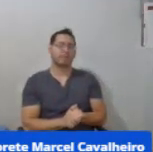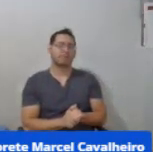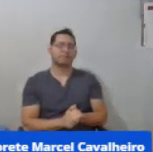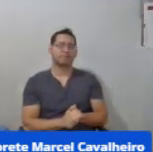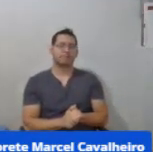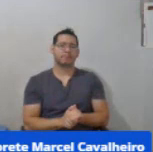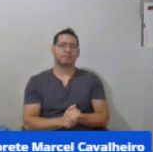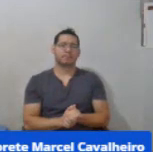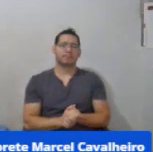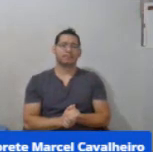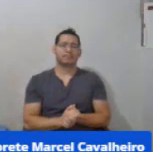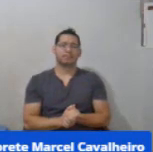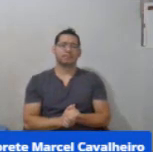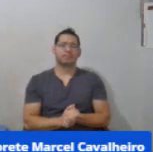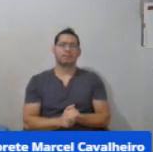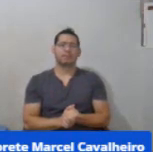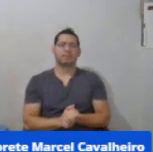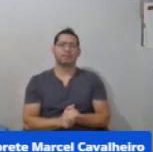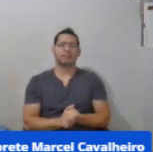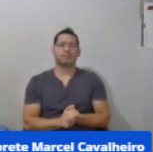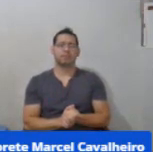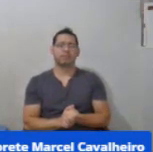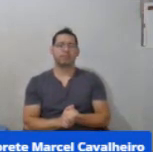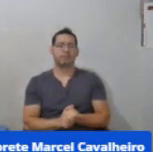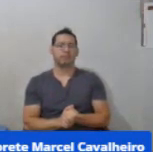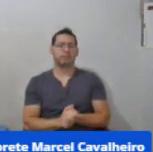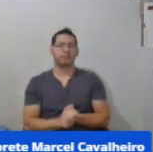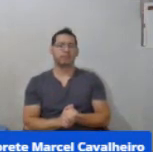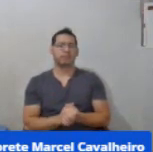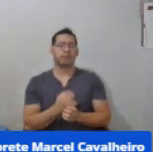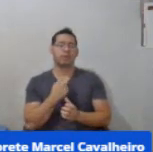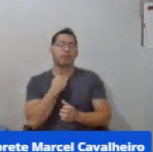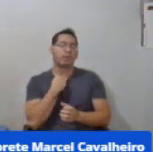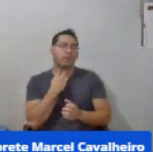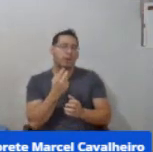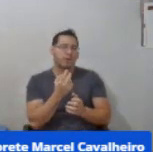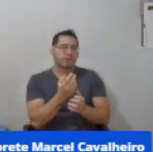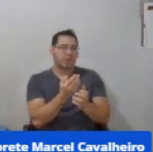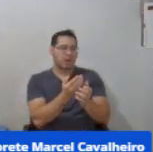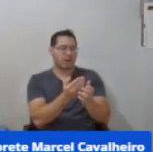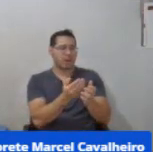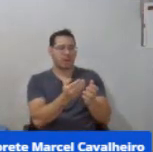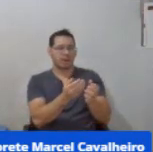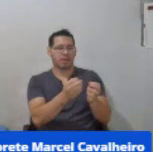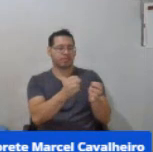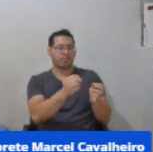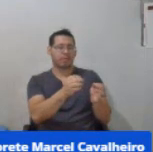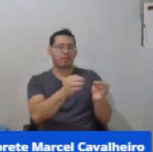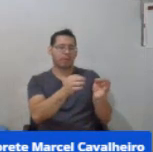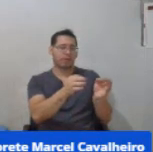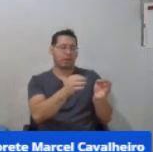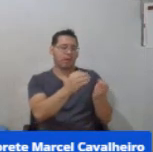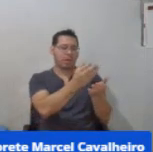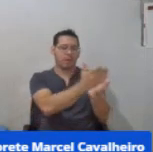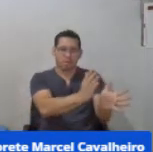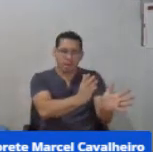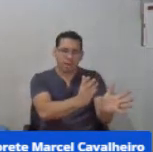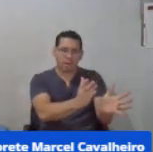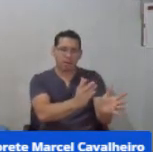dizemos que só não pode secar, para que ele ressurja caudaloso. Então, algumas adaptações podem ser feitas,